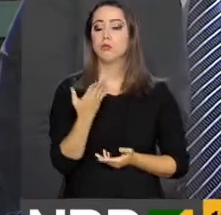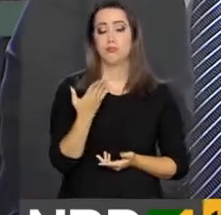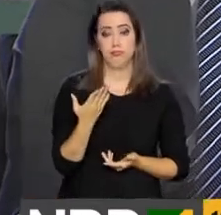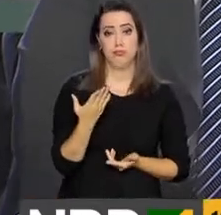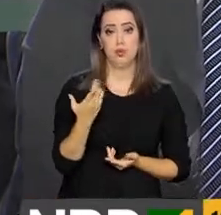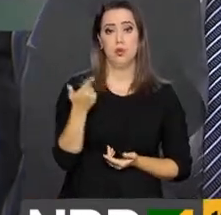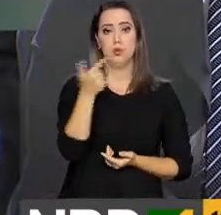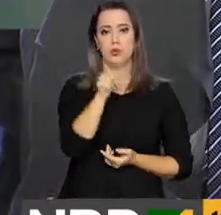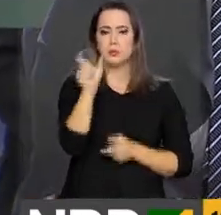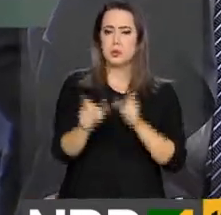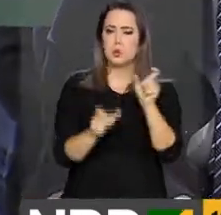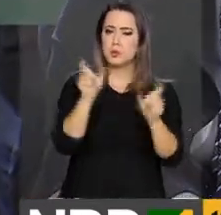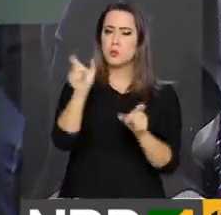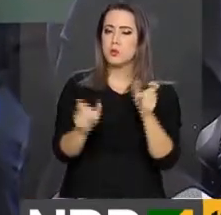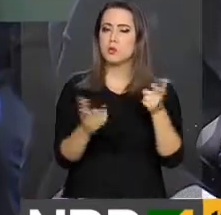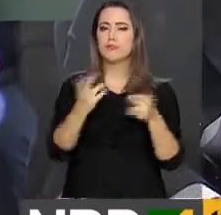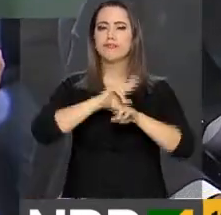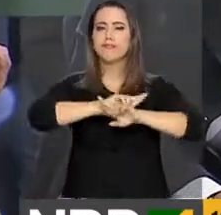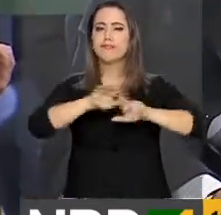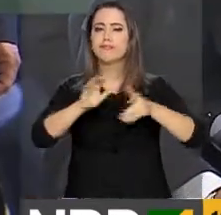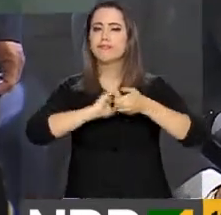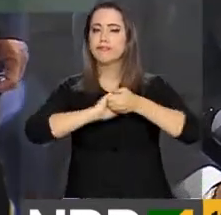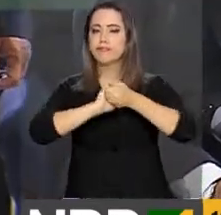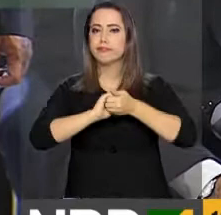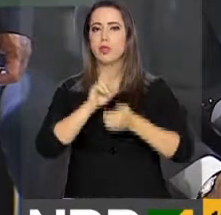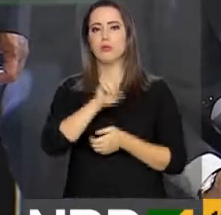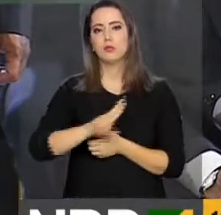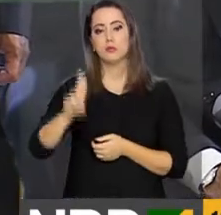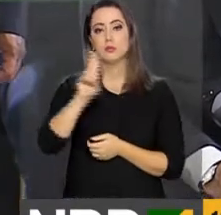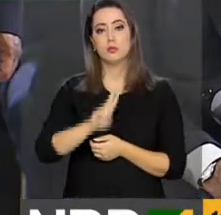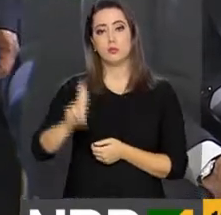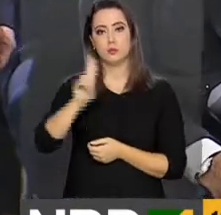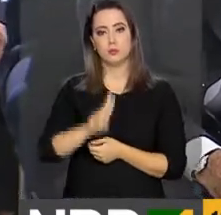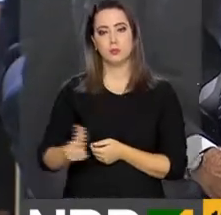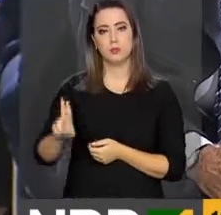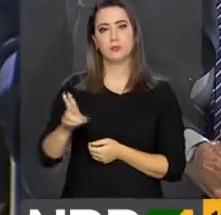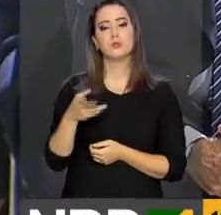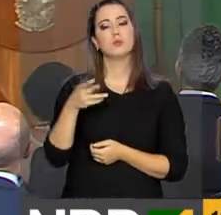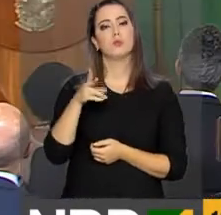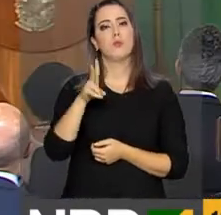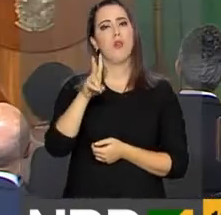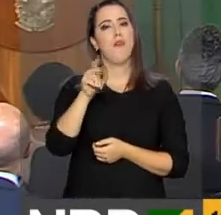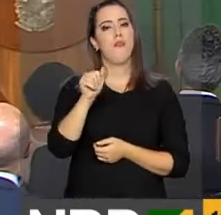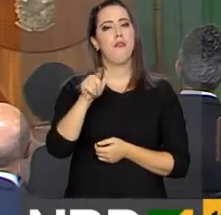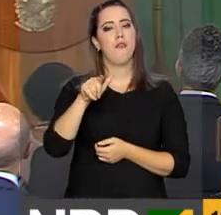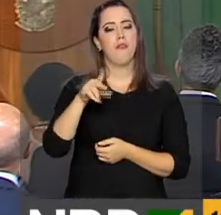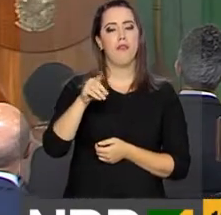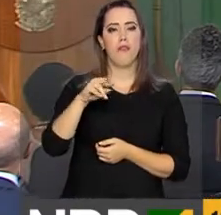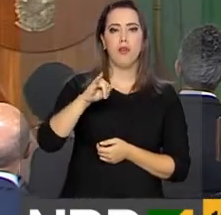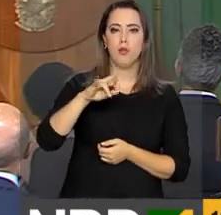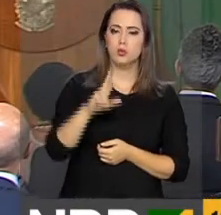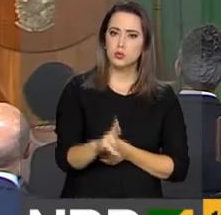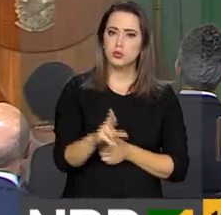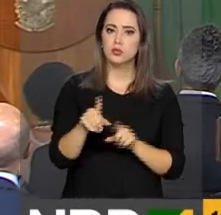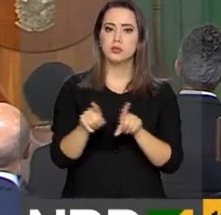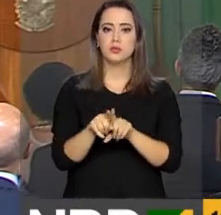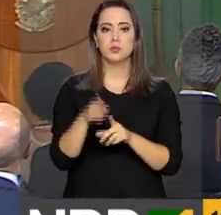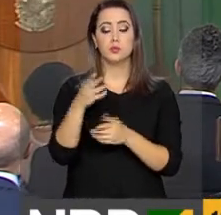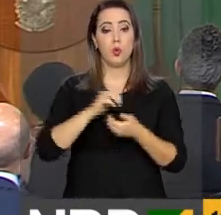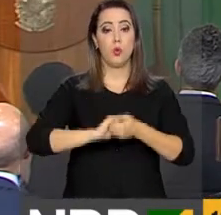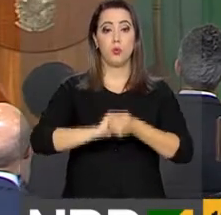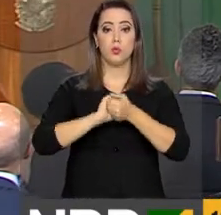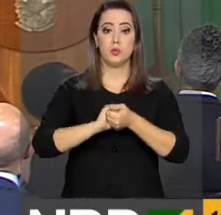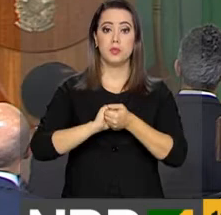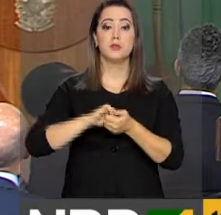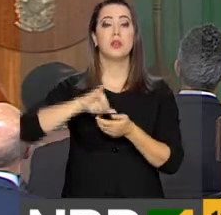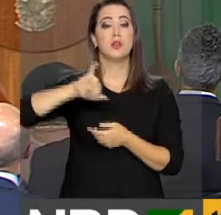Nelson Padovani, Nilson Leitão, Paes Landim, Silas Brasileiro, Valdir Colato, Chuchu Dalmolin, cumprimentar o